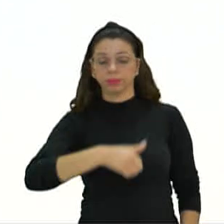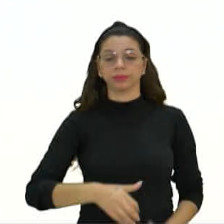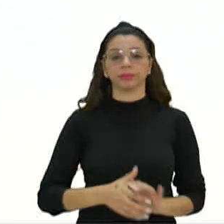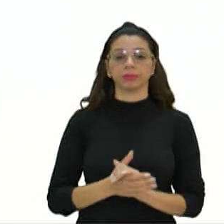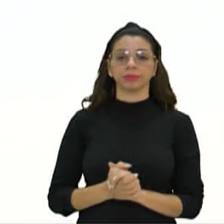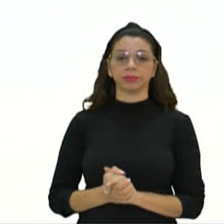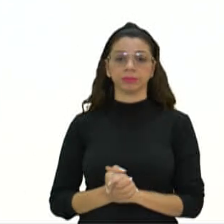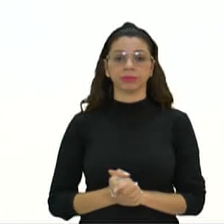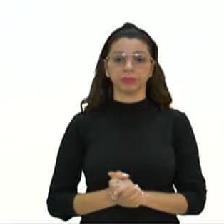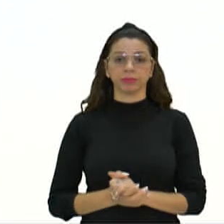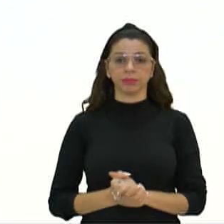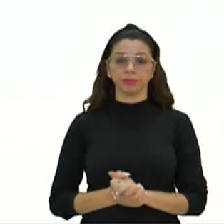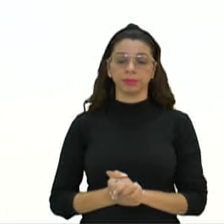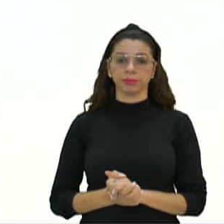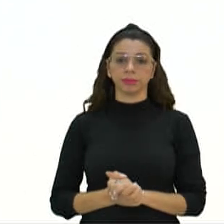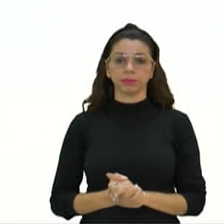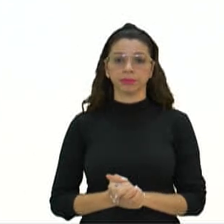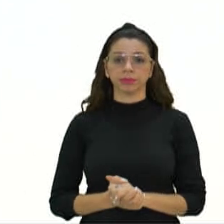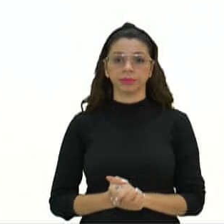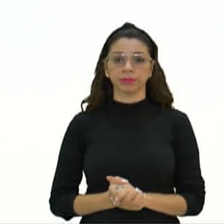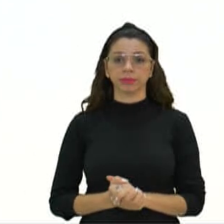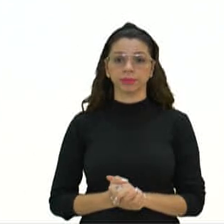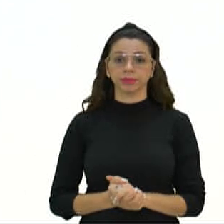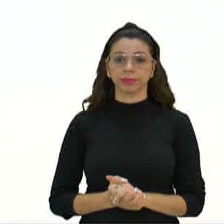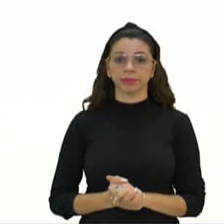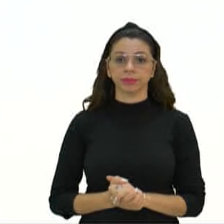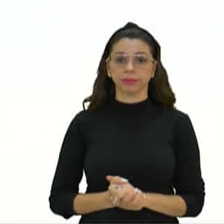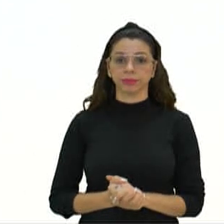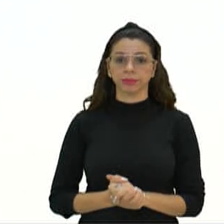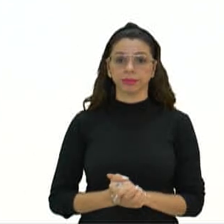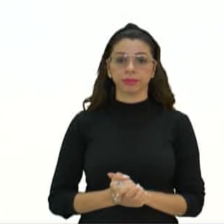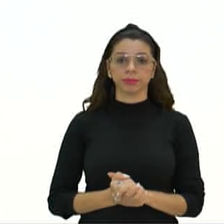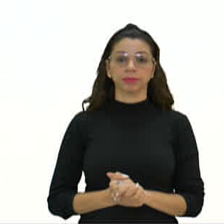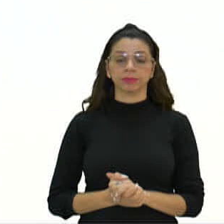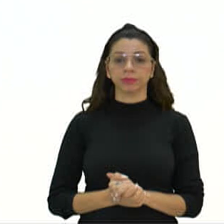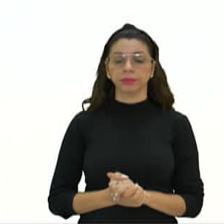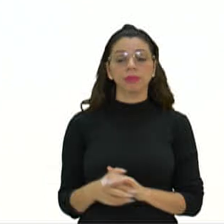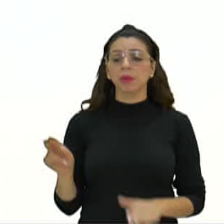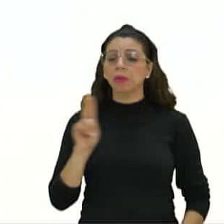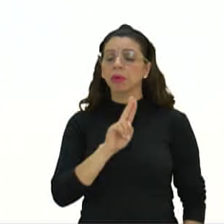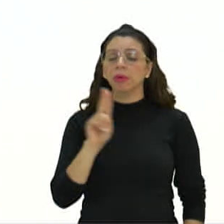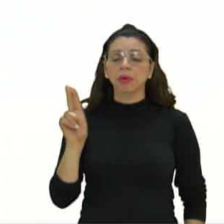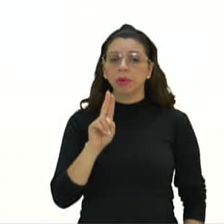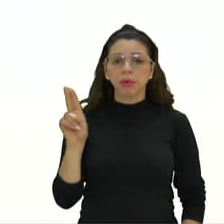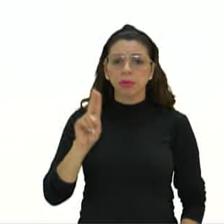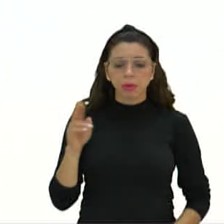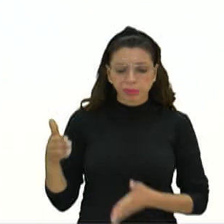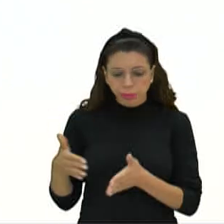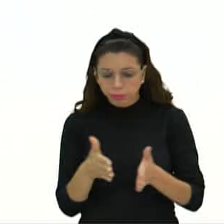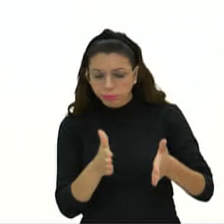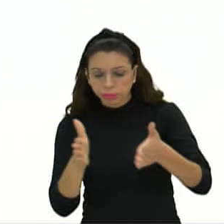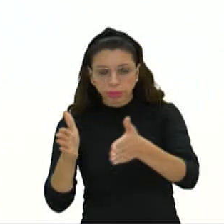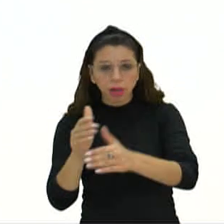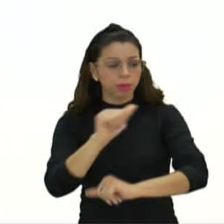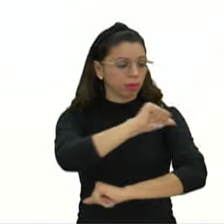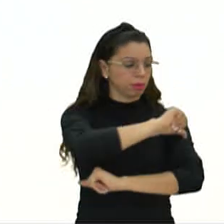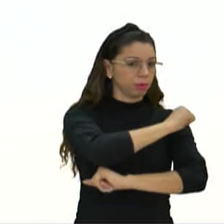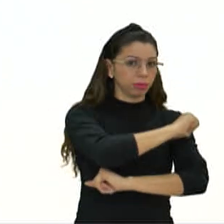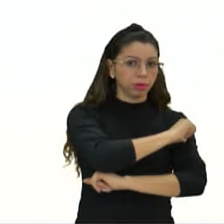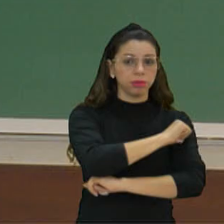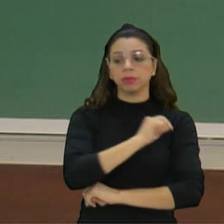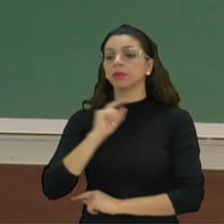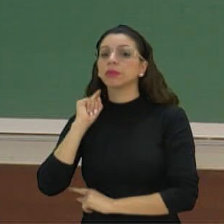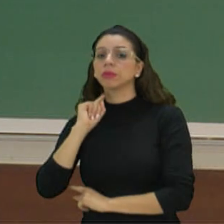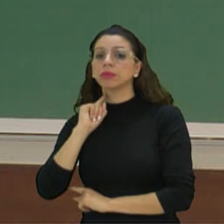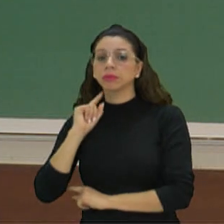I, ok? What's the path name? Qual era o nome daquele caminho que conectava os estados do Rio e Minas